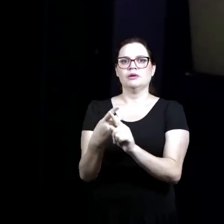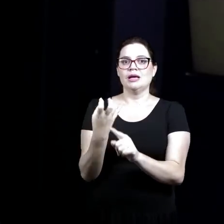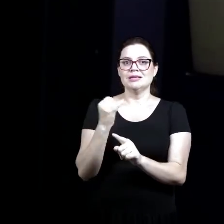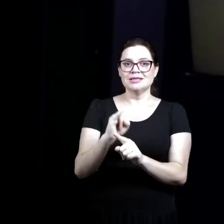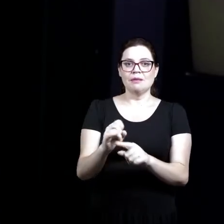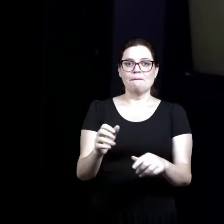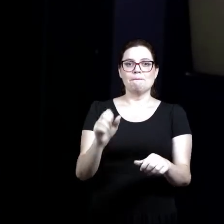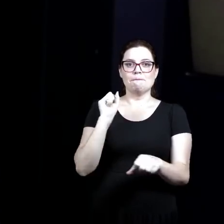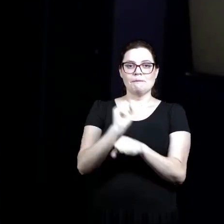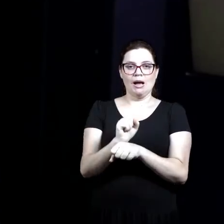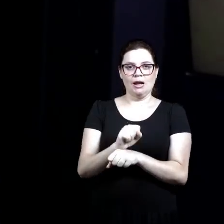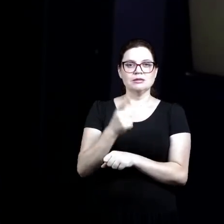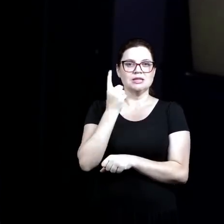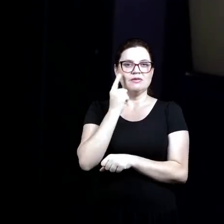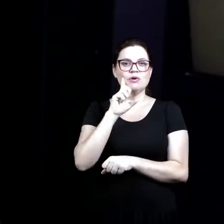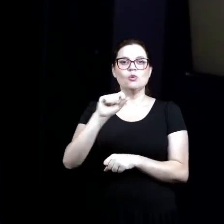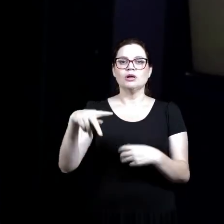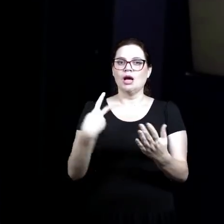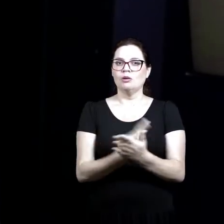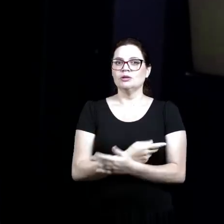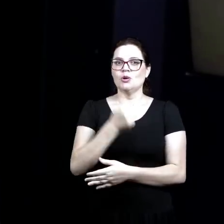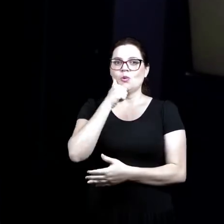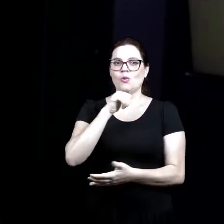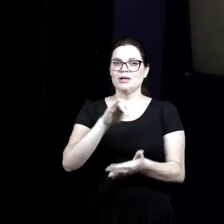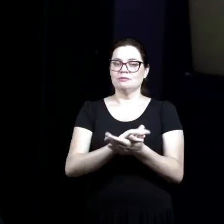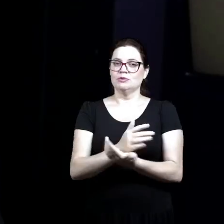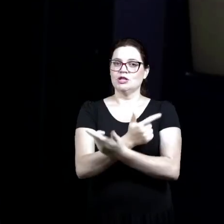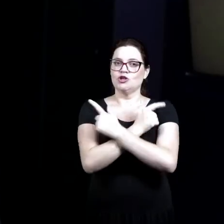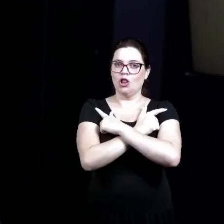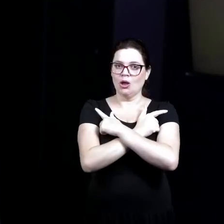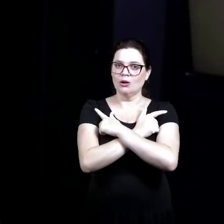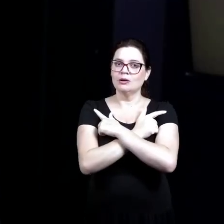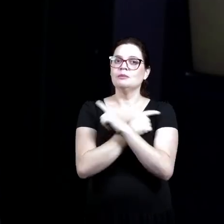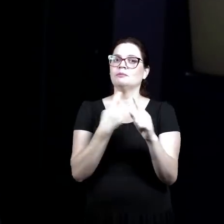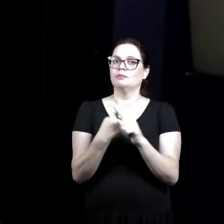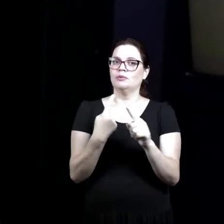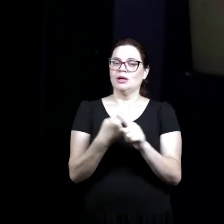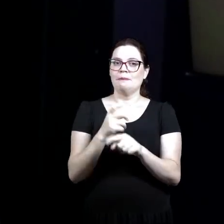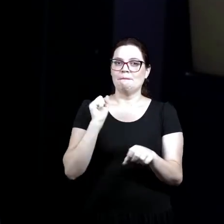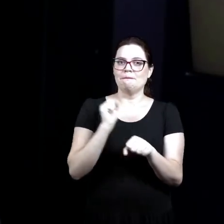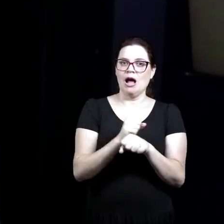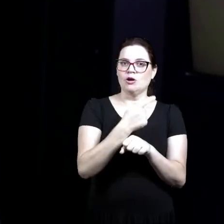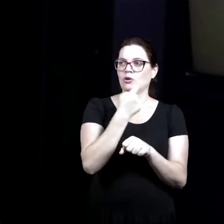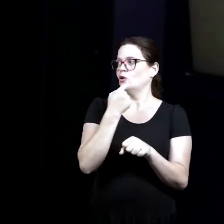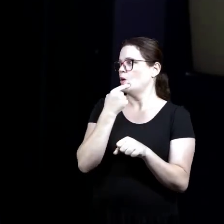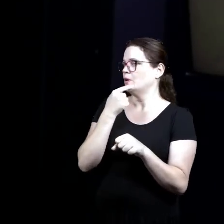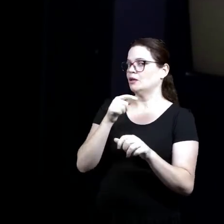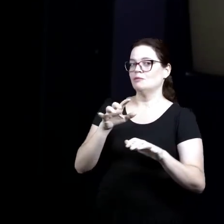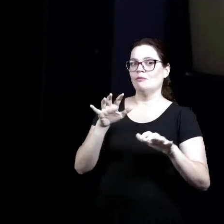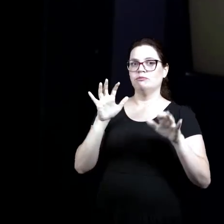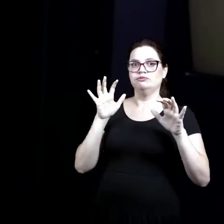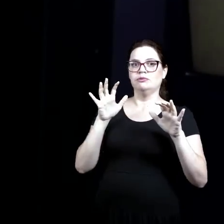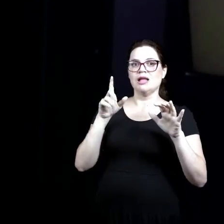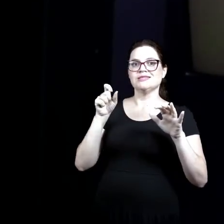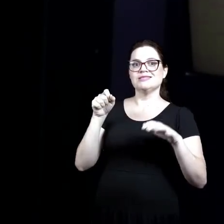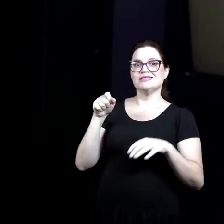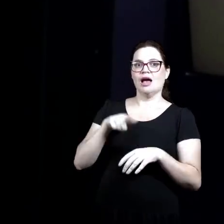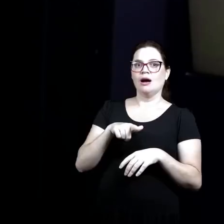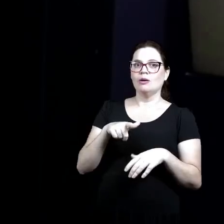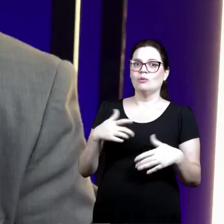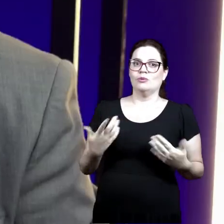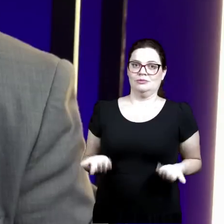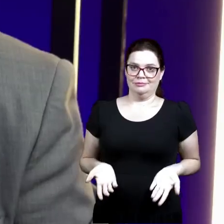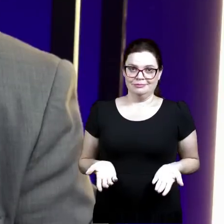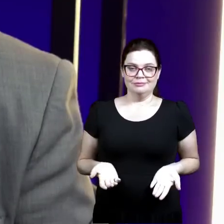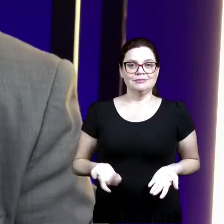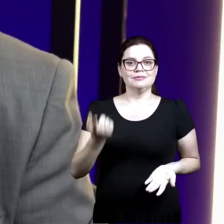aconteceu com a mulher de Ló. Sim. Exatamente, Ela exatamente. olhou para trás, parou, foi transformado no estátua de sal. Exatamente.